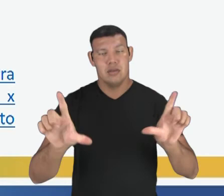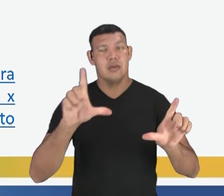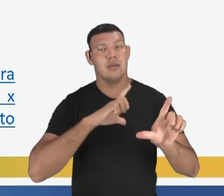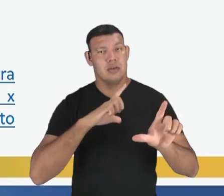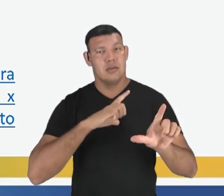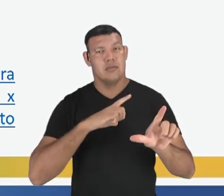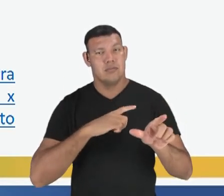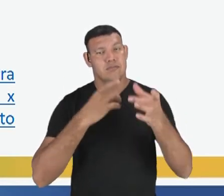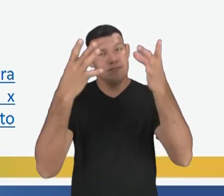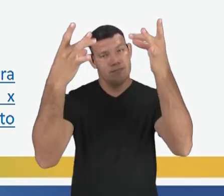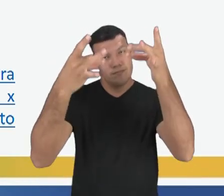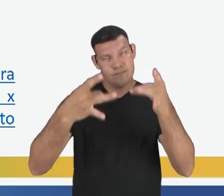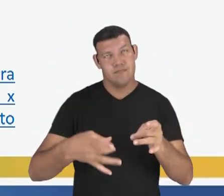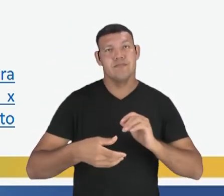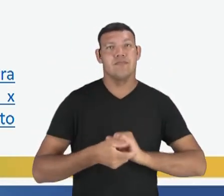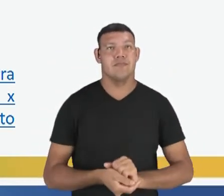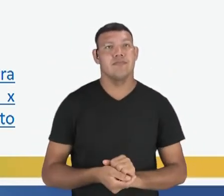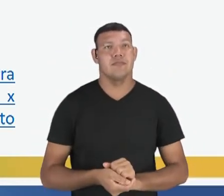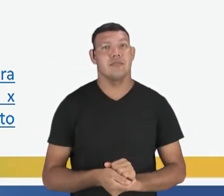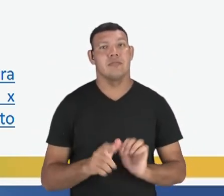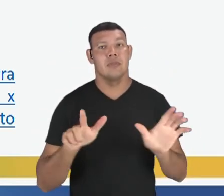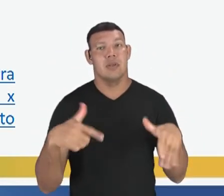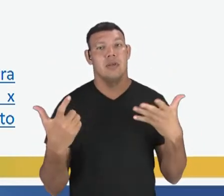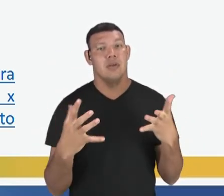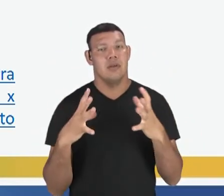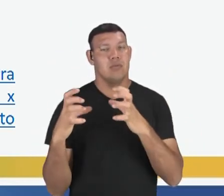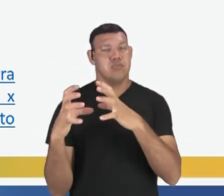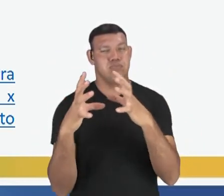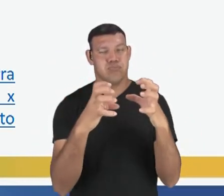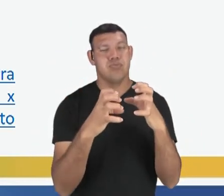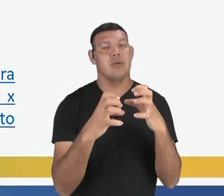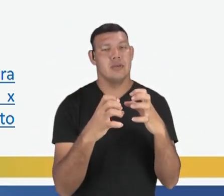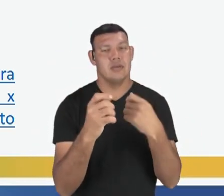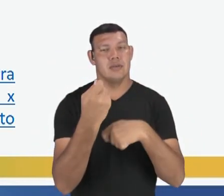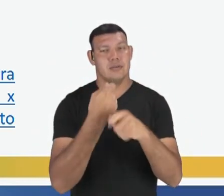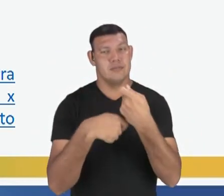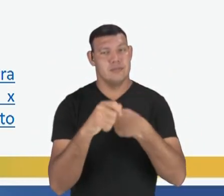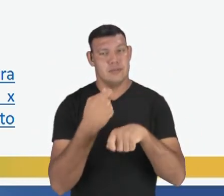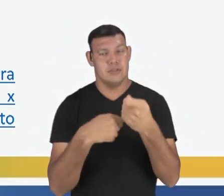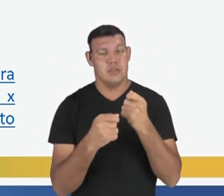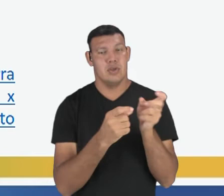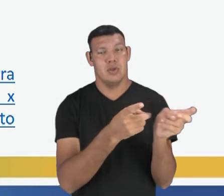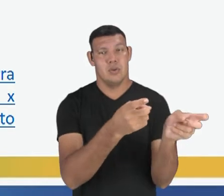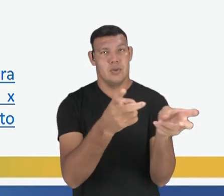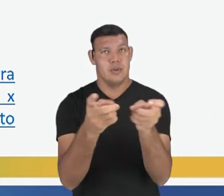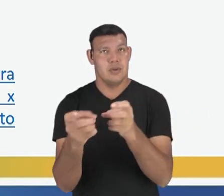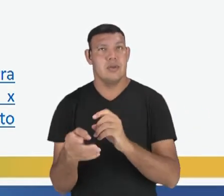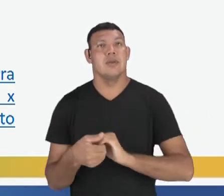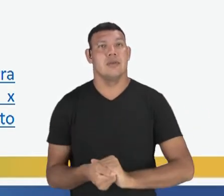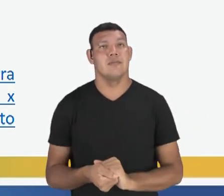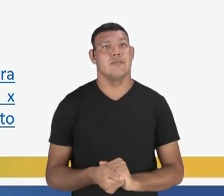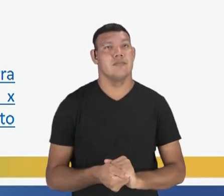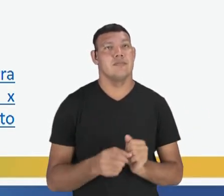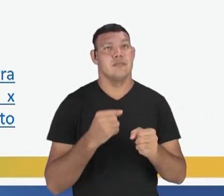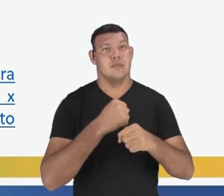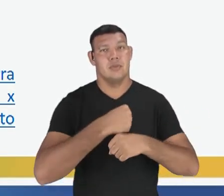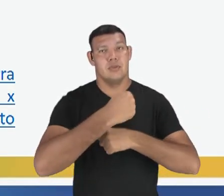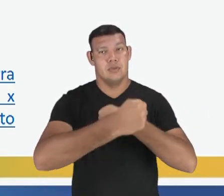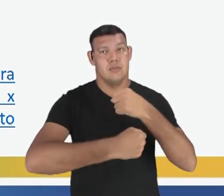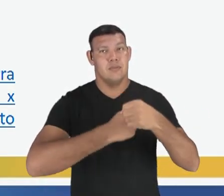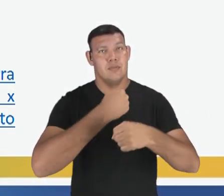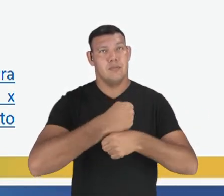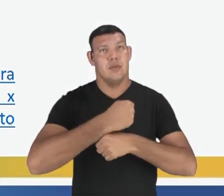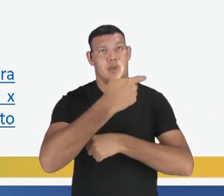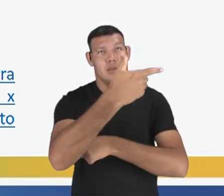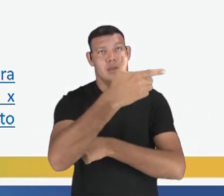vocês. Então, a guerra comercial teve seu início formal em 6 de julho de 2018. Porém, as